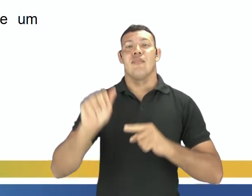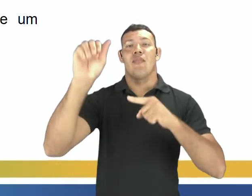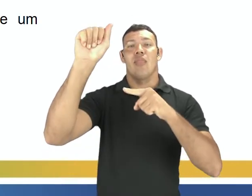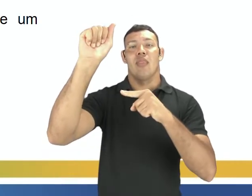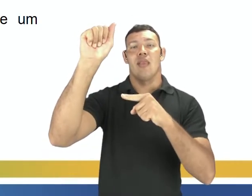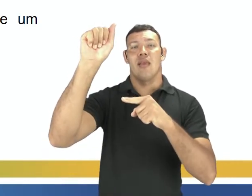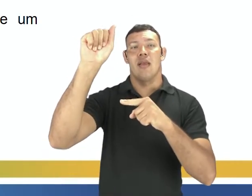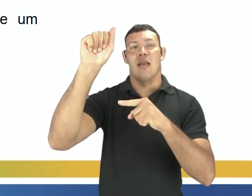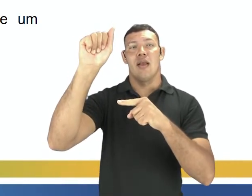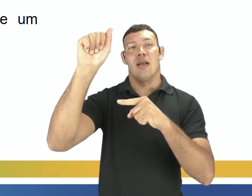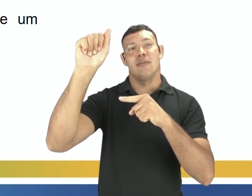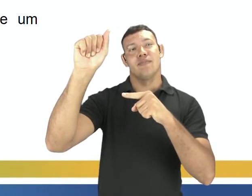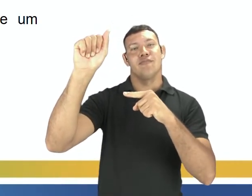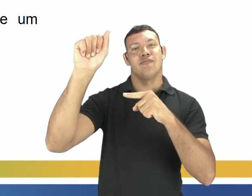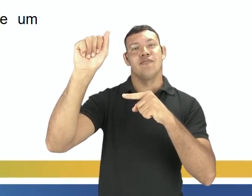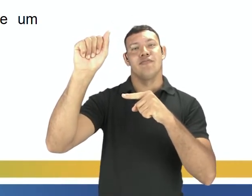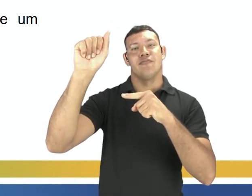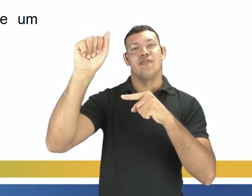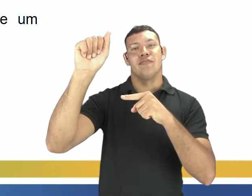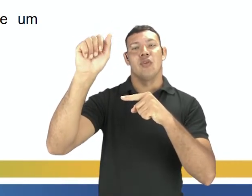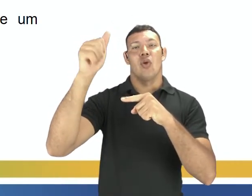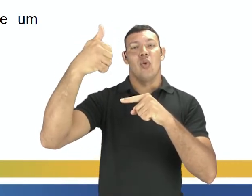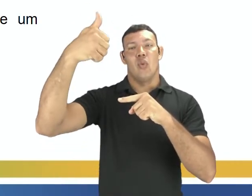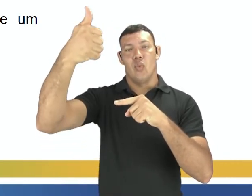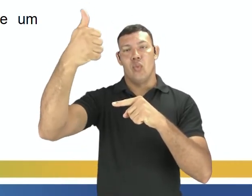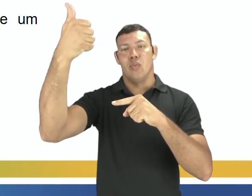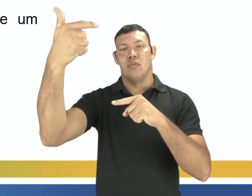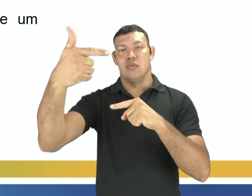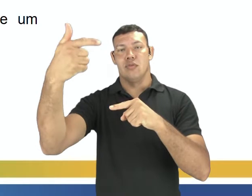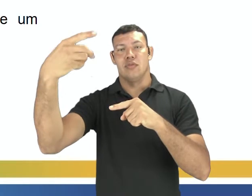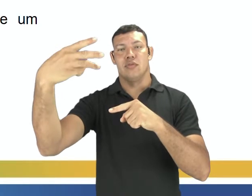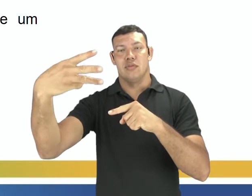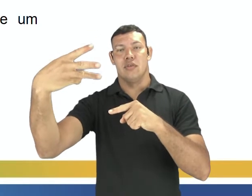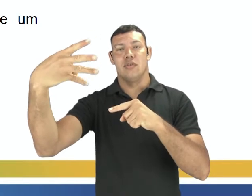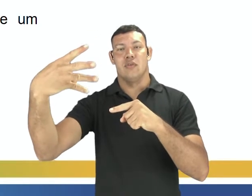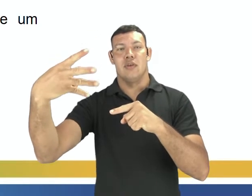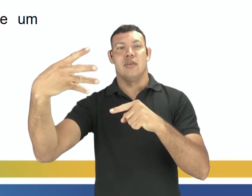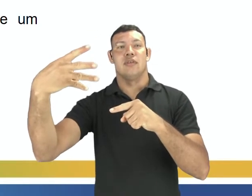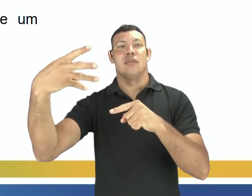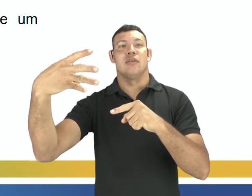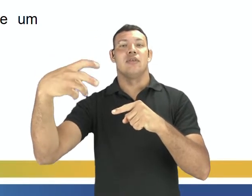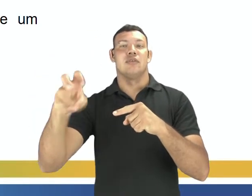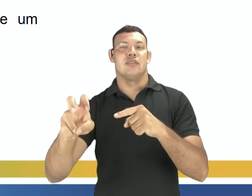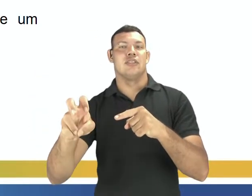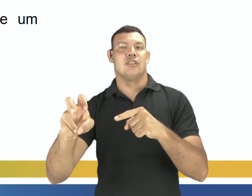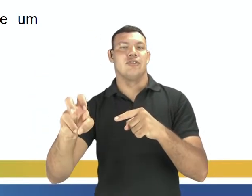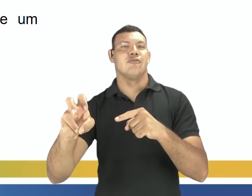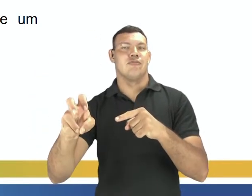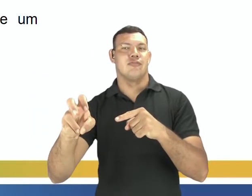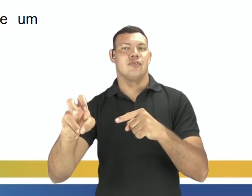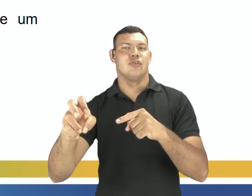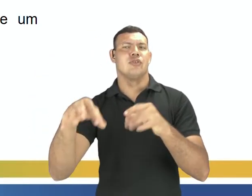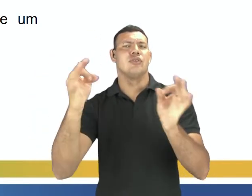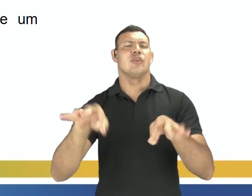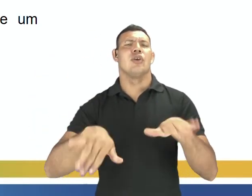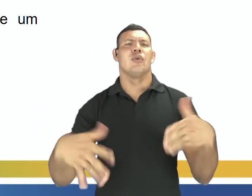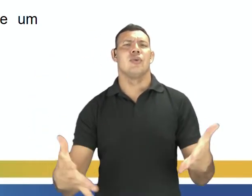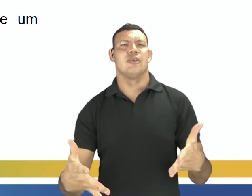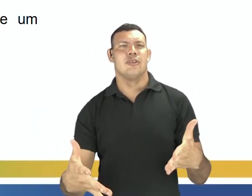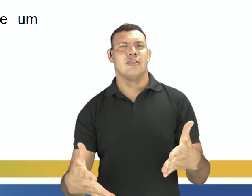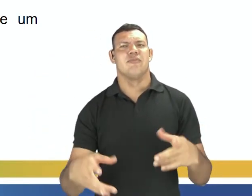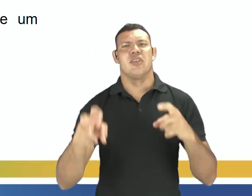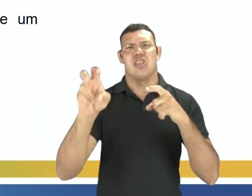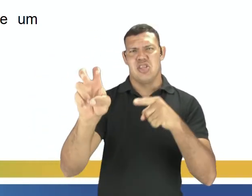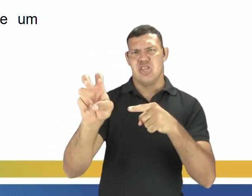quais as alternativas que estão corretas? Vou descartar a primeira para vocês. 5. Tipo de texto característico por envolver um